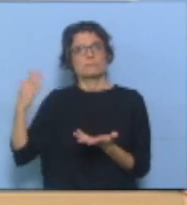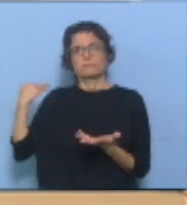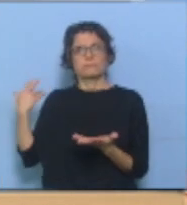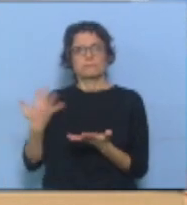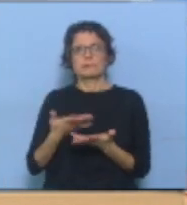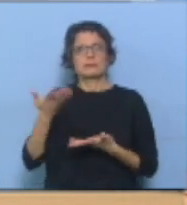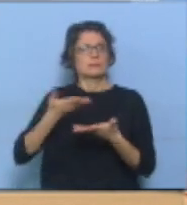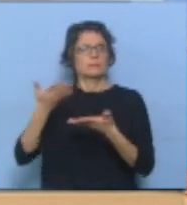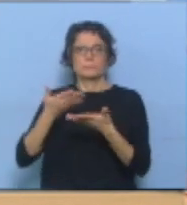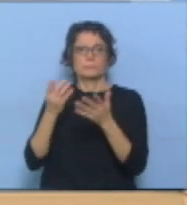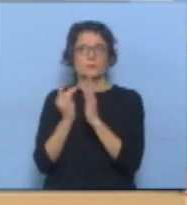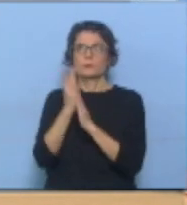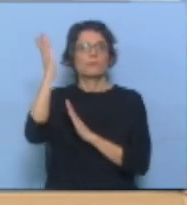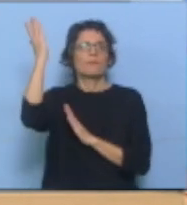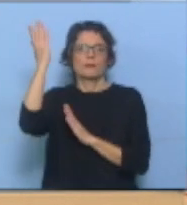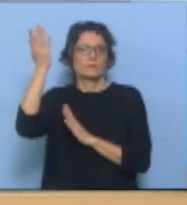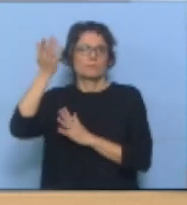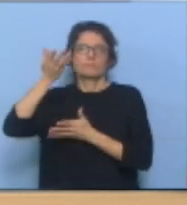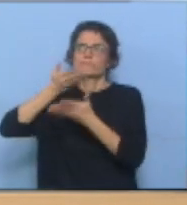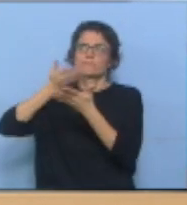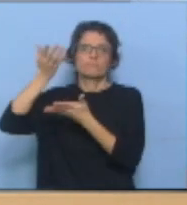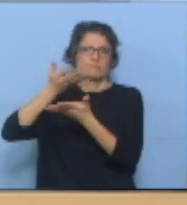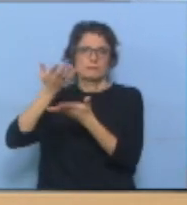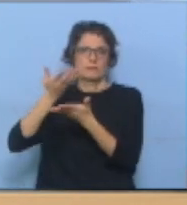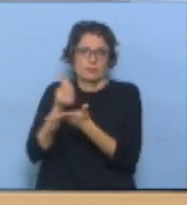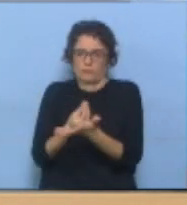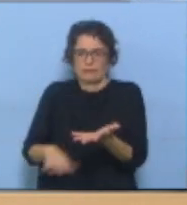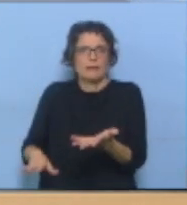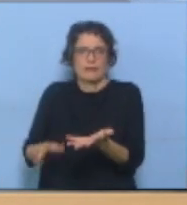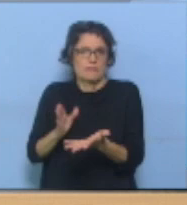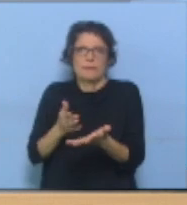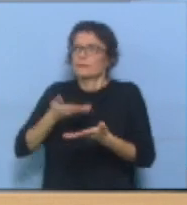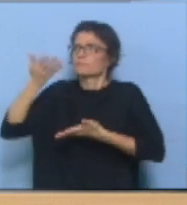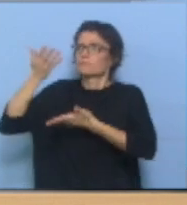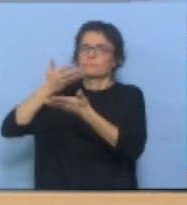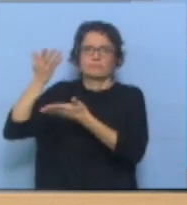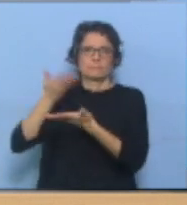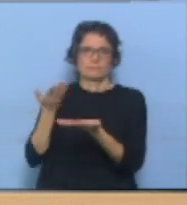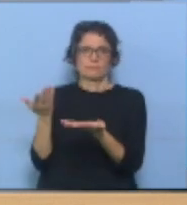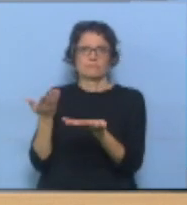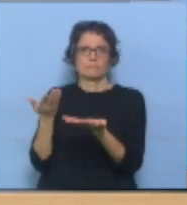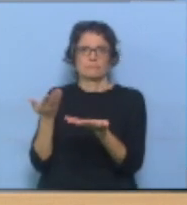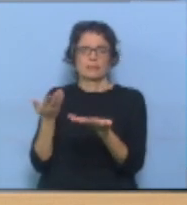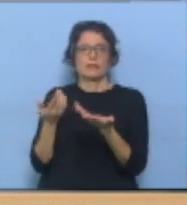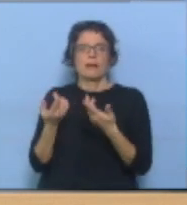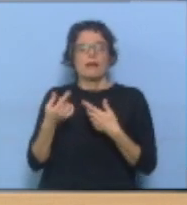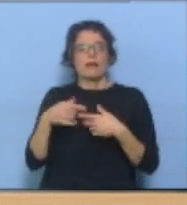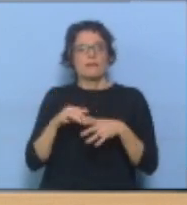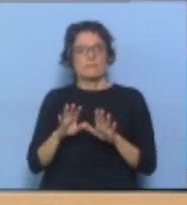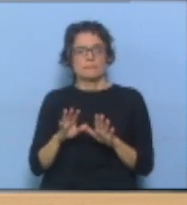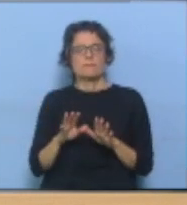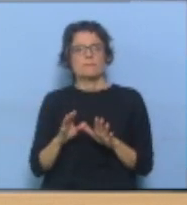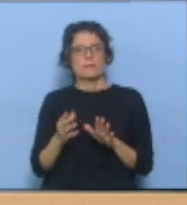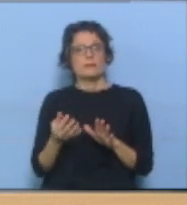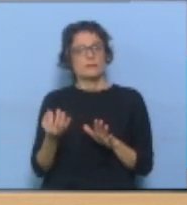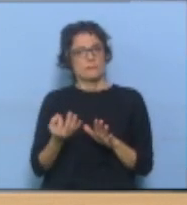batismo e de nós nos integrarmos numa igreja e numa religião,